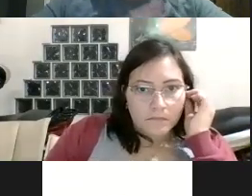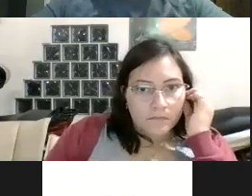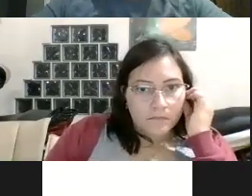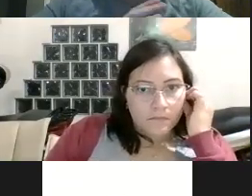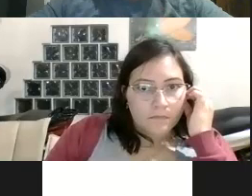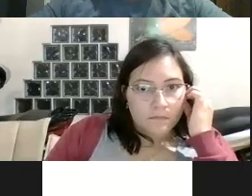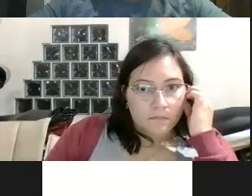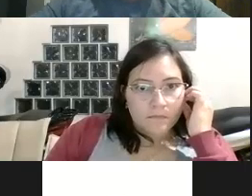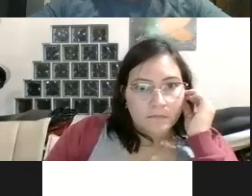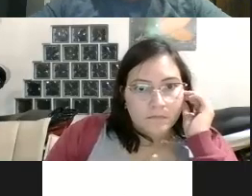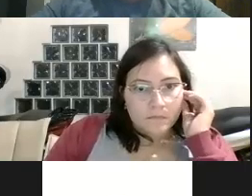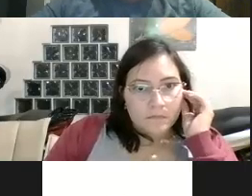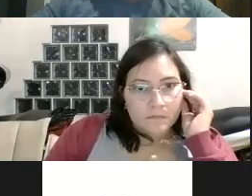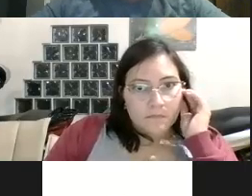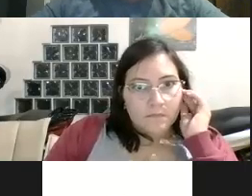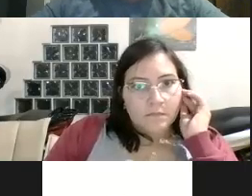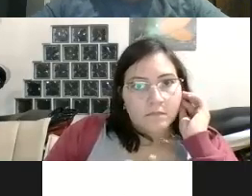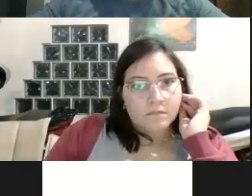3 anos depois, seca.